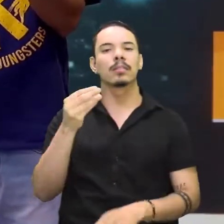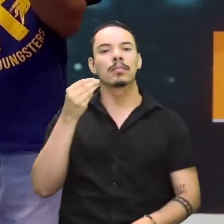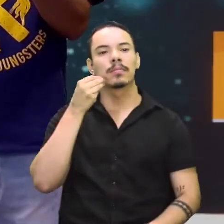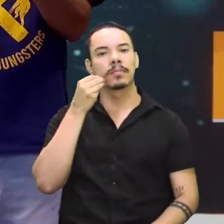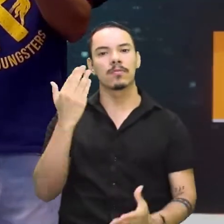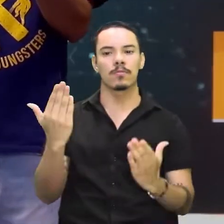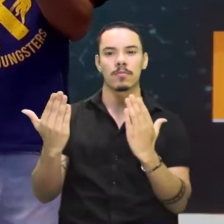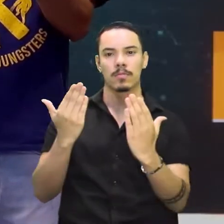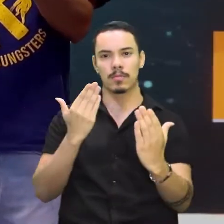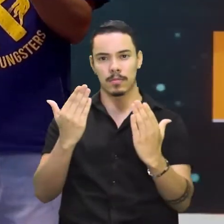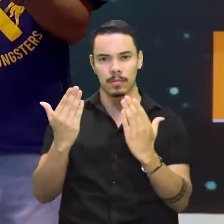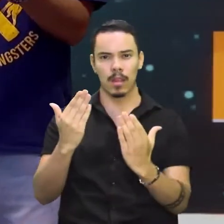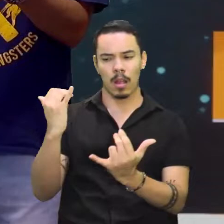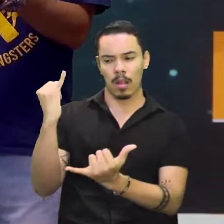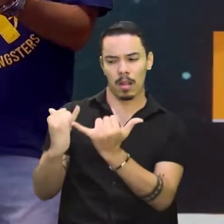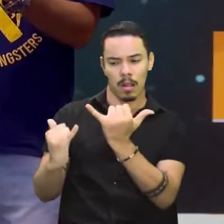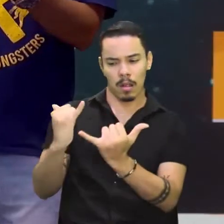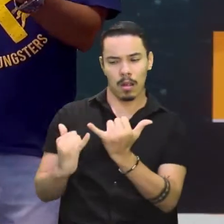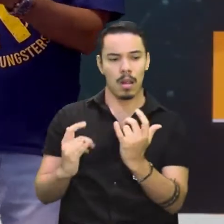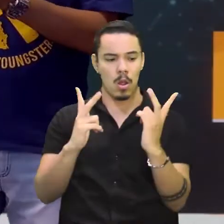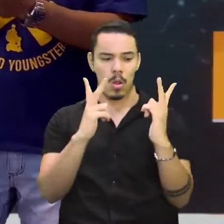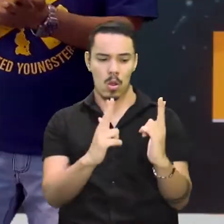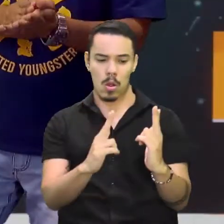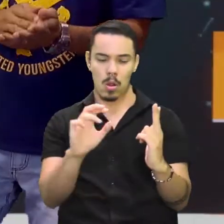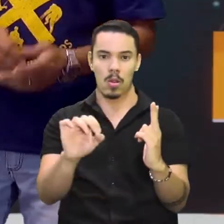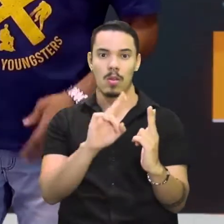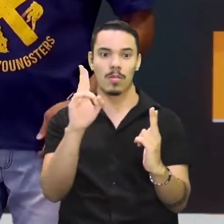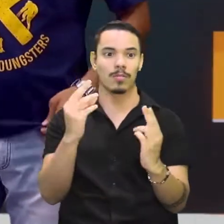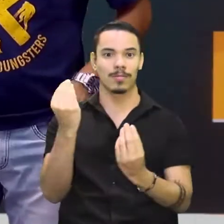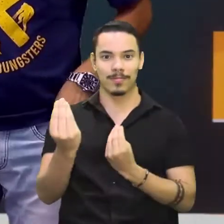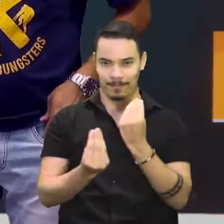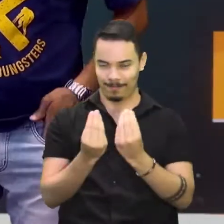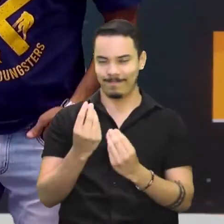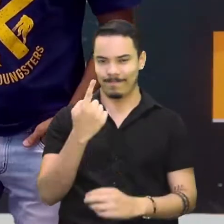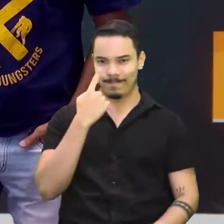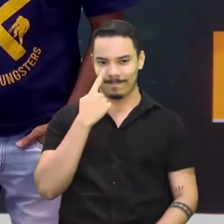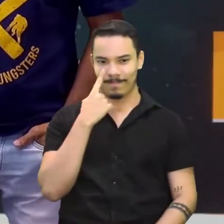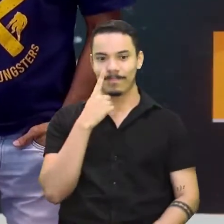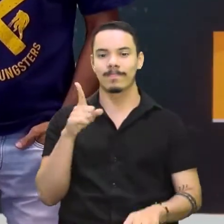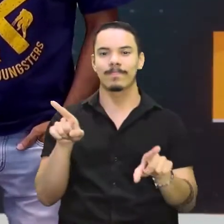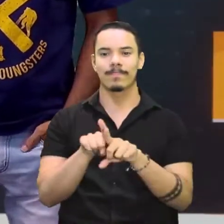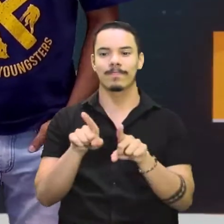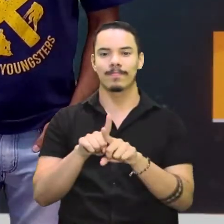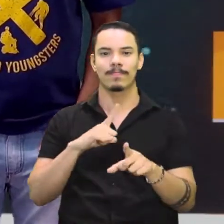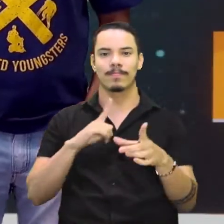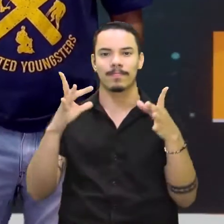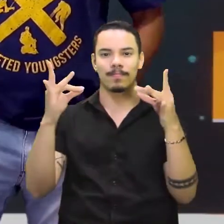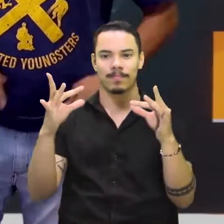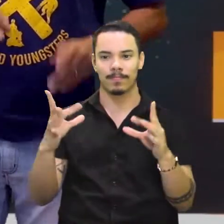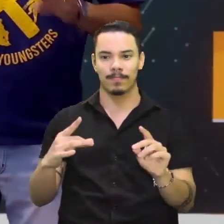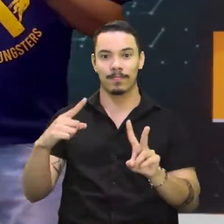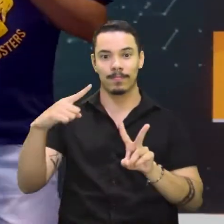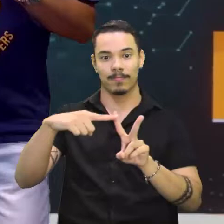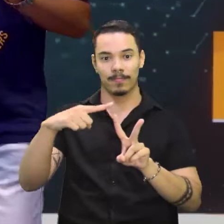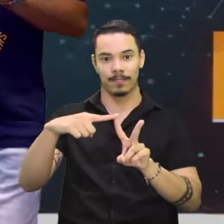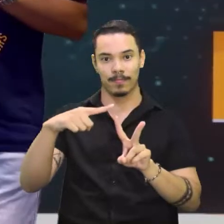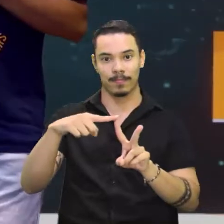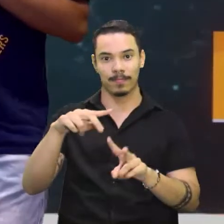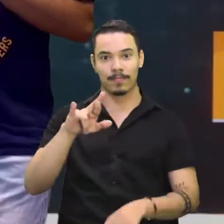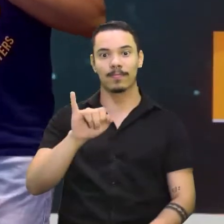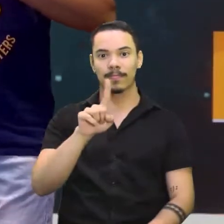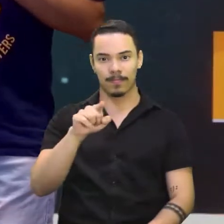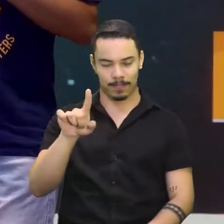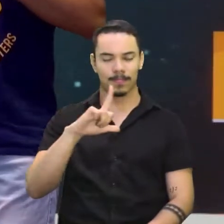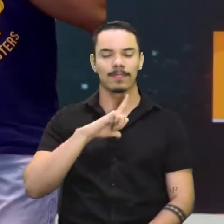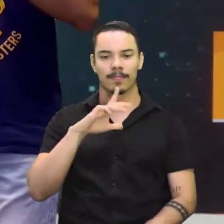eles são iguais. Igualdade de polinômios. E tem outro detalhezinho que chama raiz de um polinômio? Mas olha só.